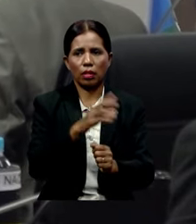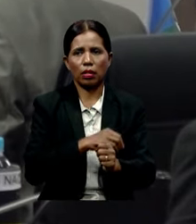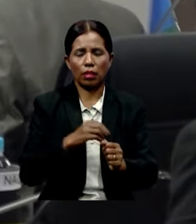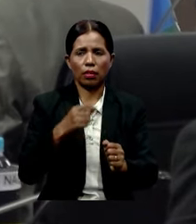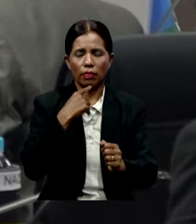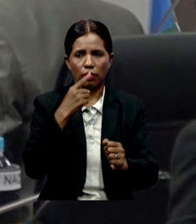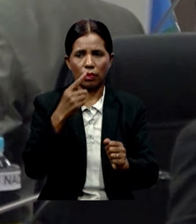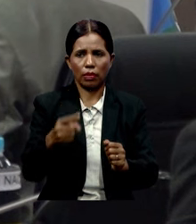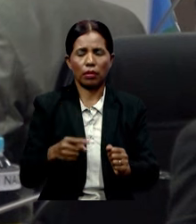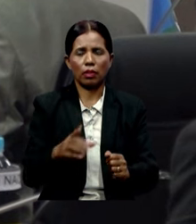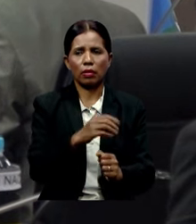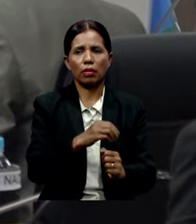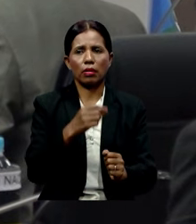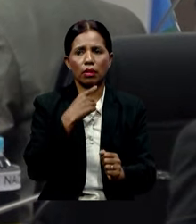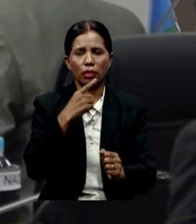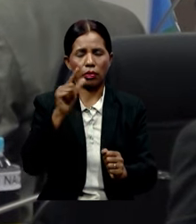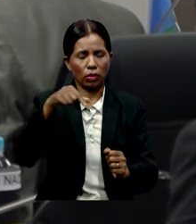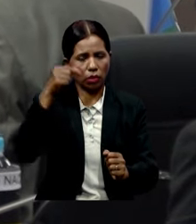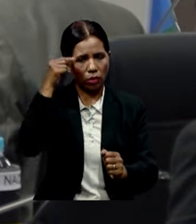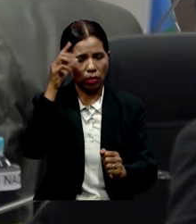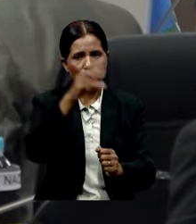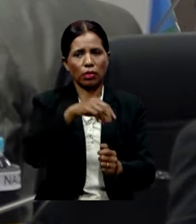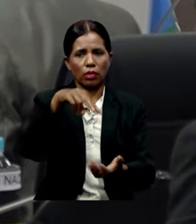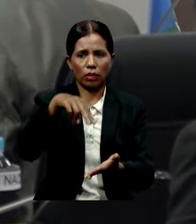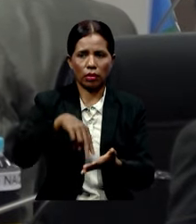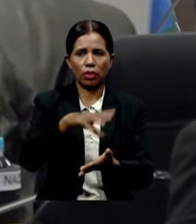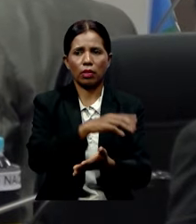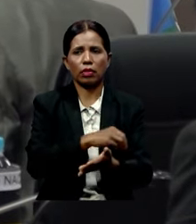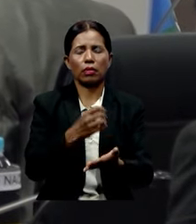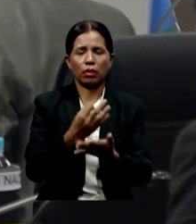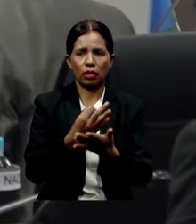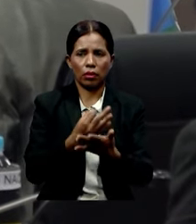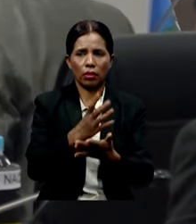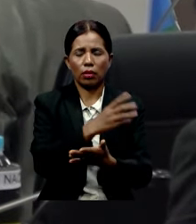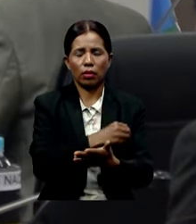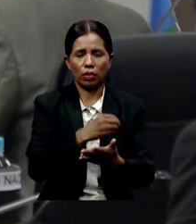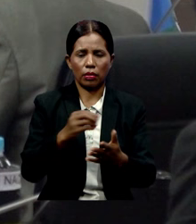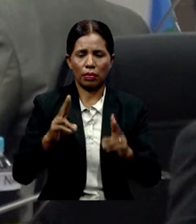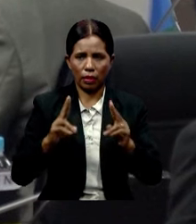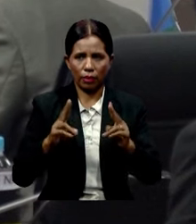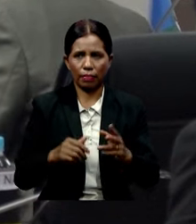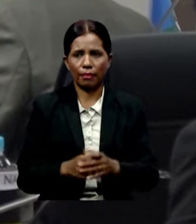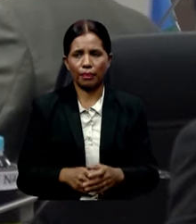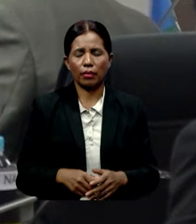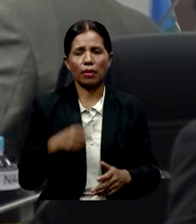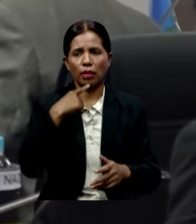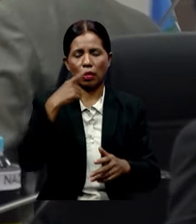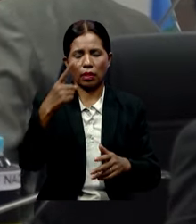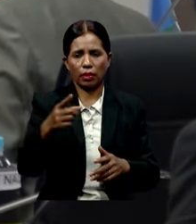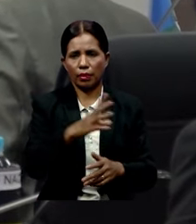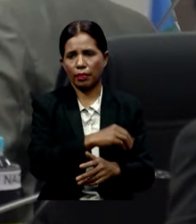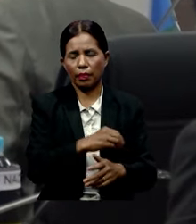motivos por que razão o governo queria que o debate do orçamento seria como urgente nota de